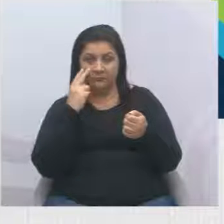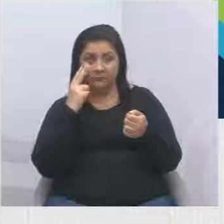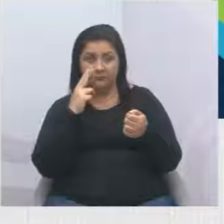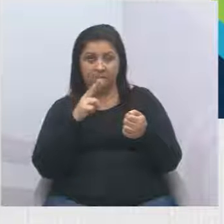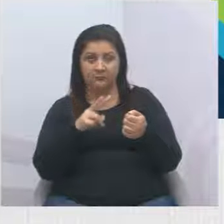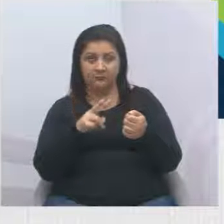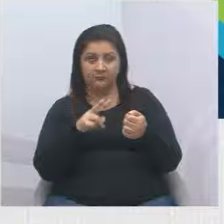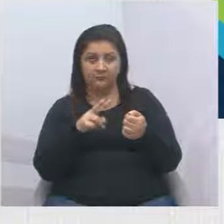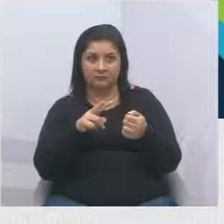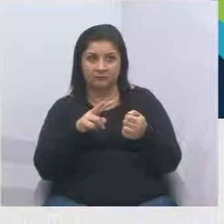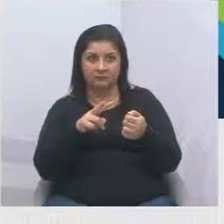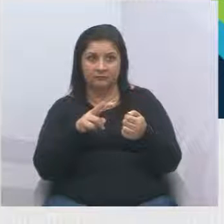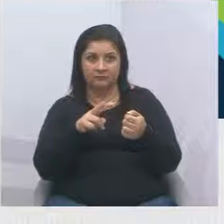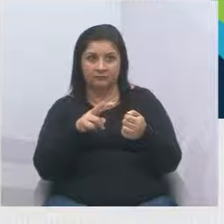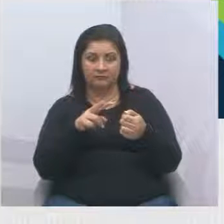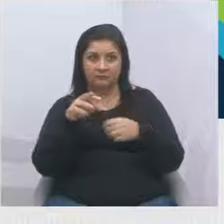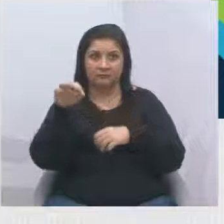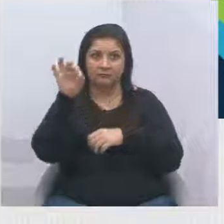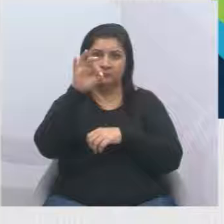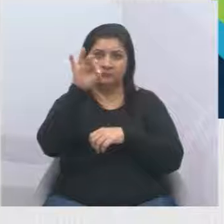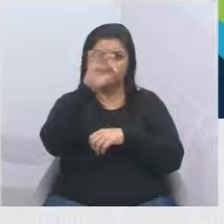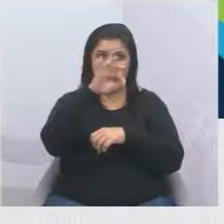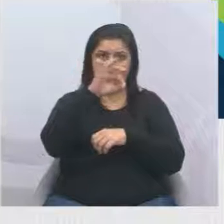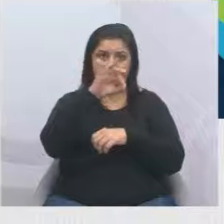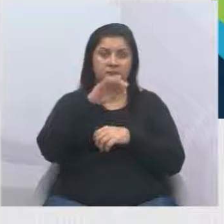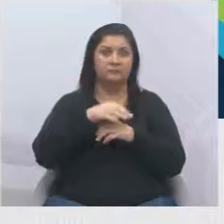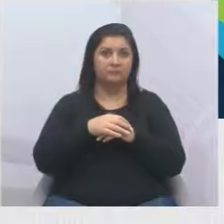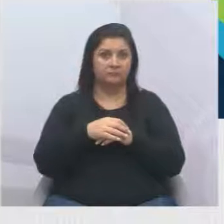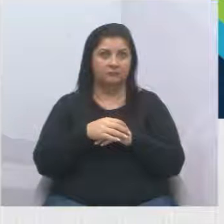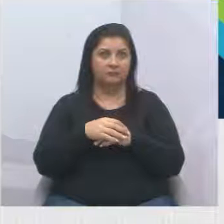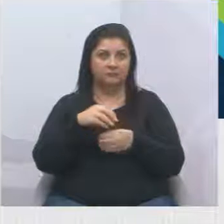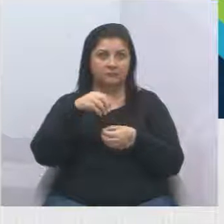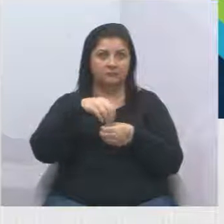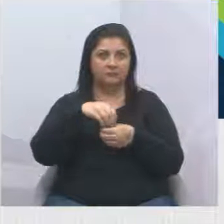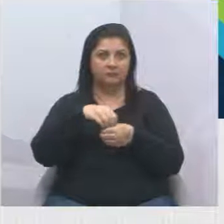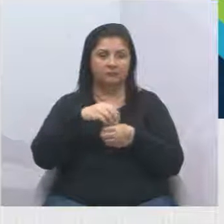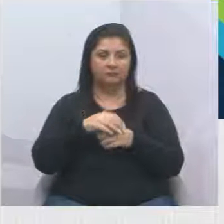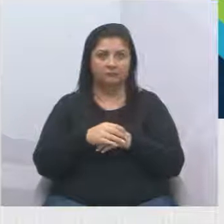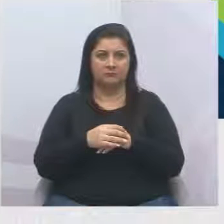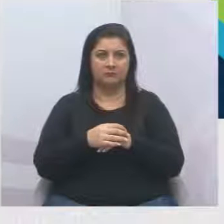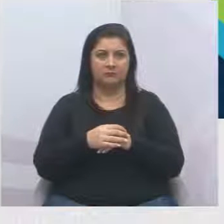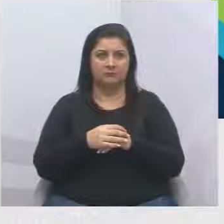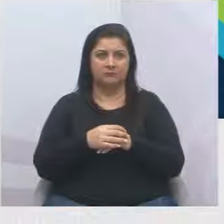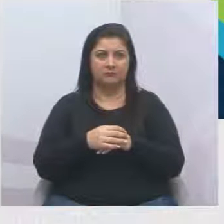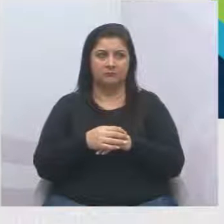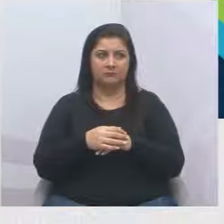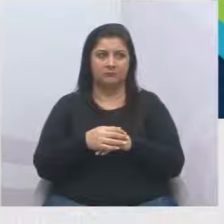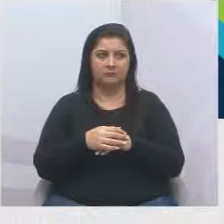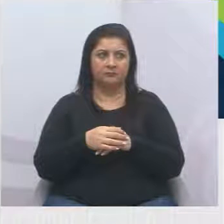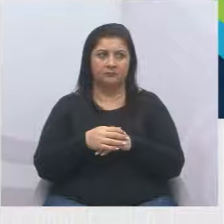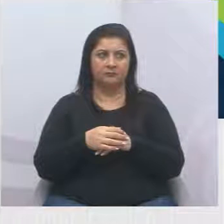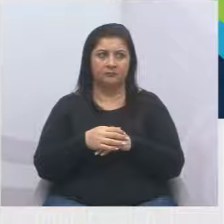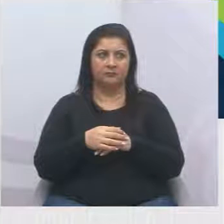flor, uma abelha morta, tá? Por essa planta, no caso. Mais uma foto, por favor.